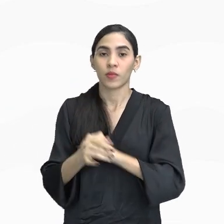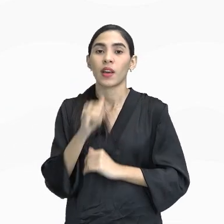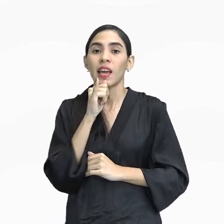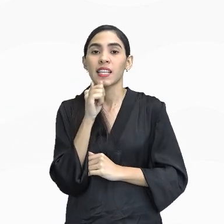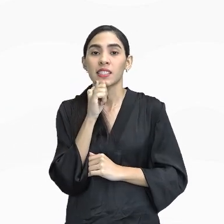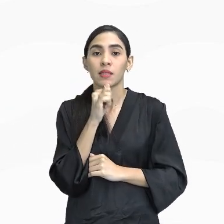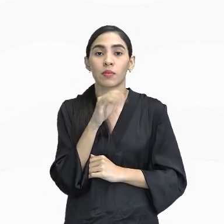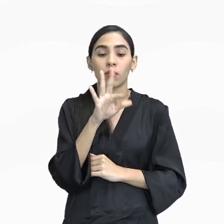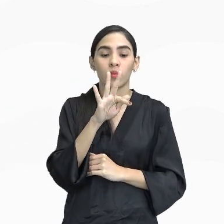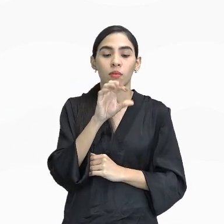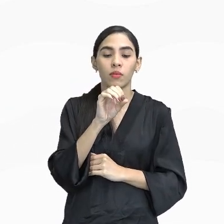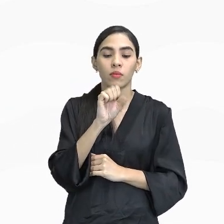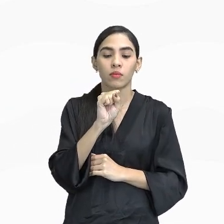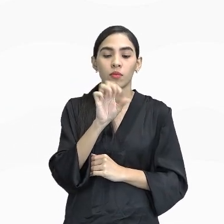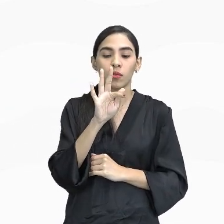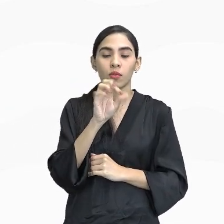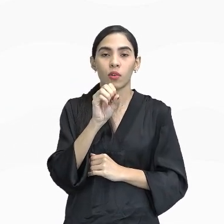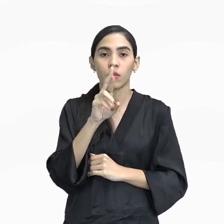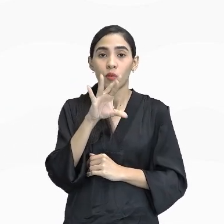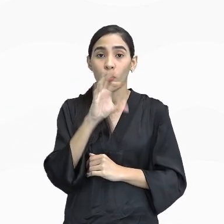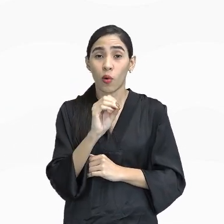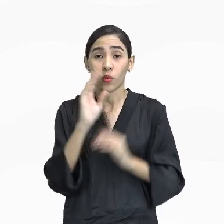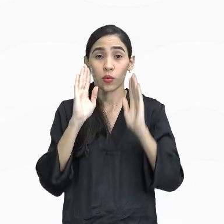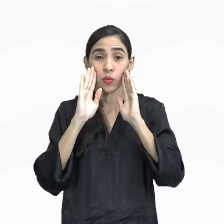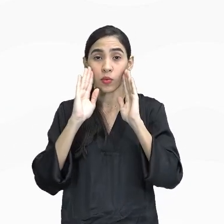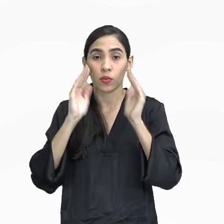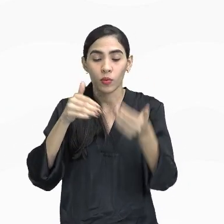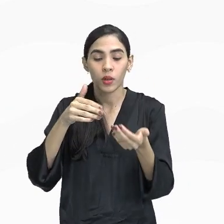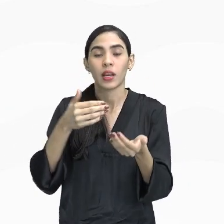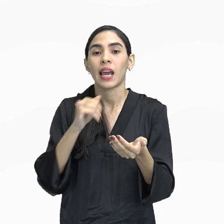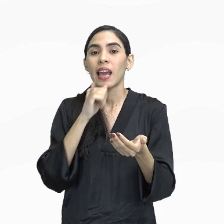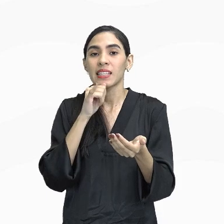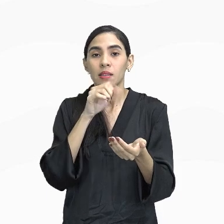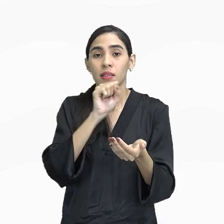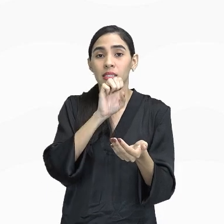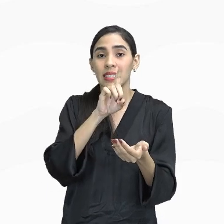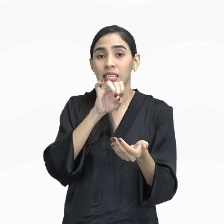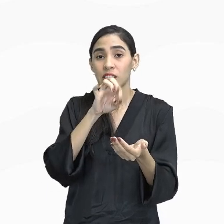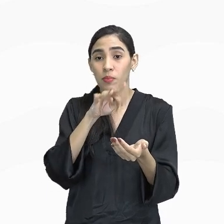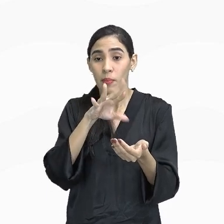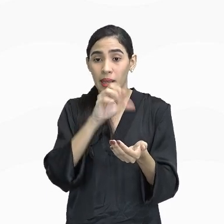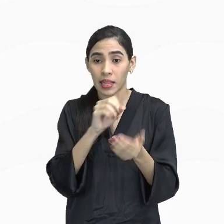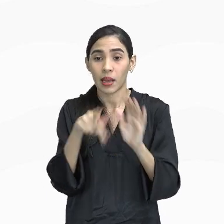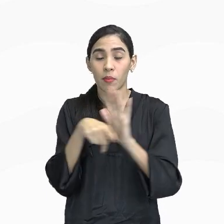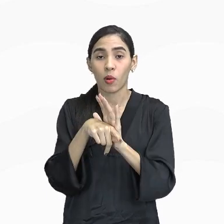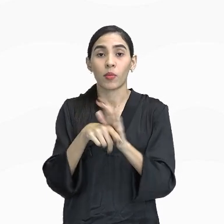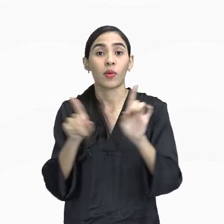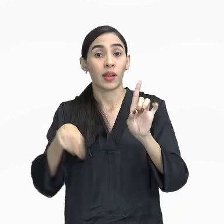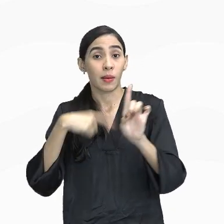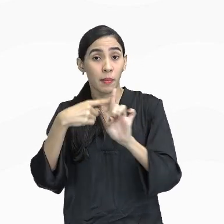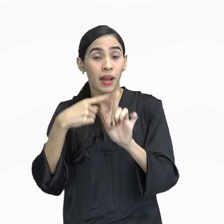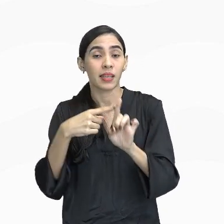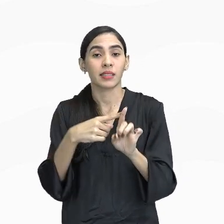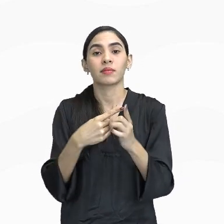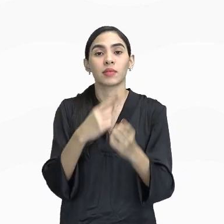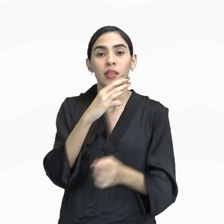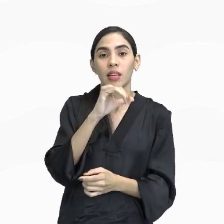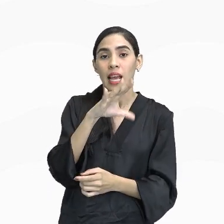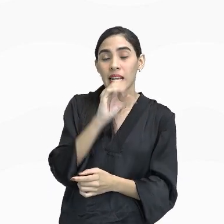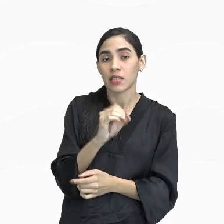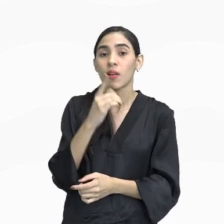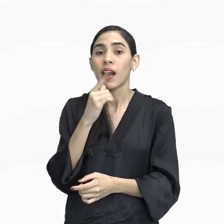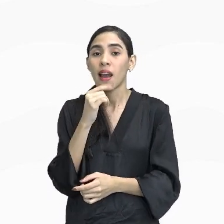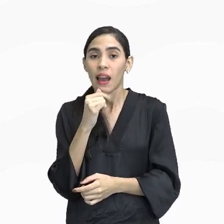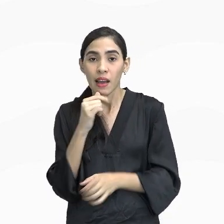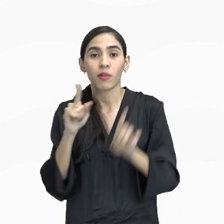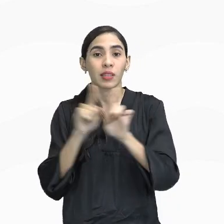ciclo do fósforo, que ele se concentra ali na parte sedimentar mesmo, e o ciclo da água, que além de estar na